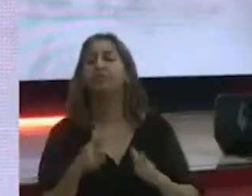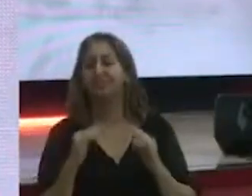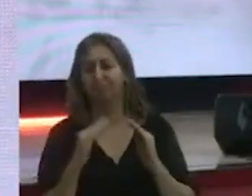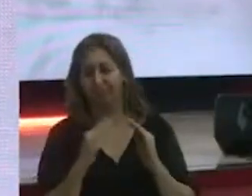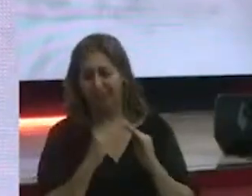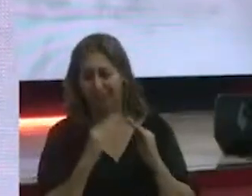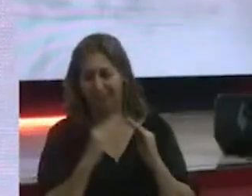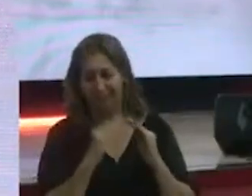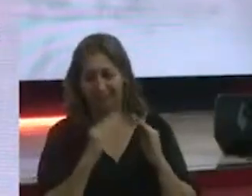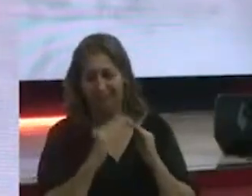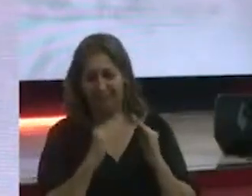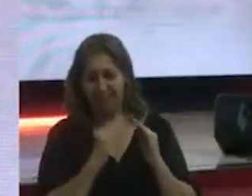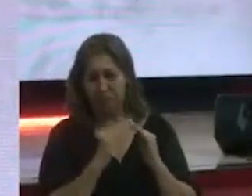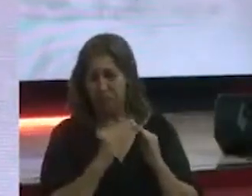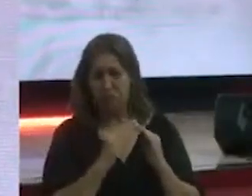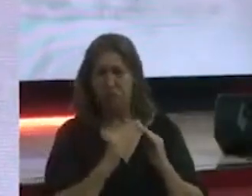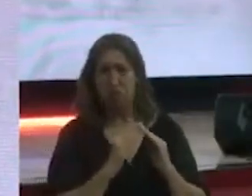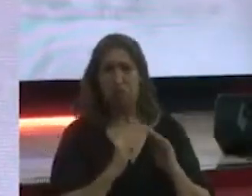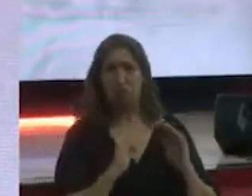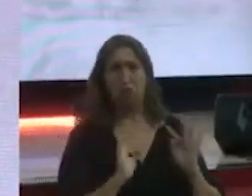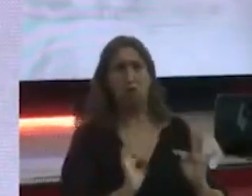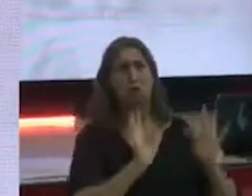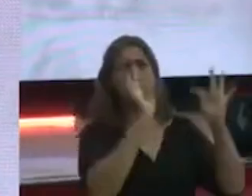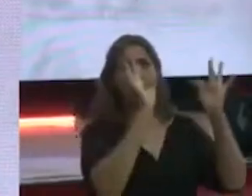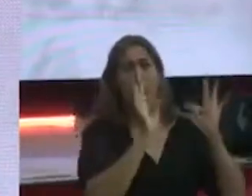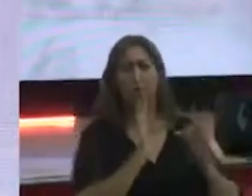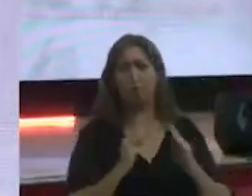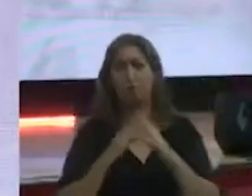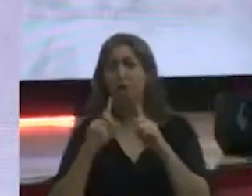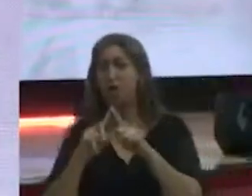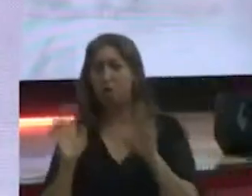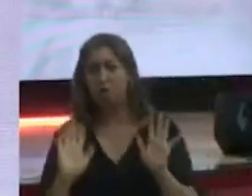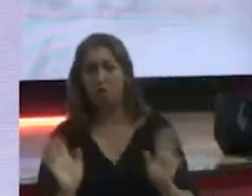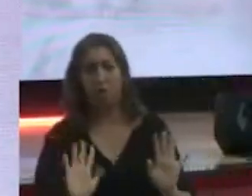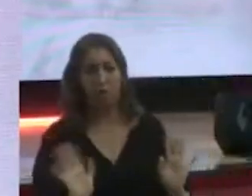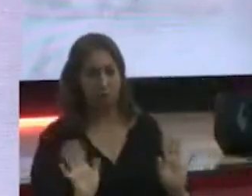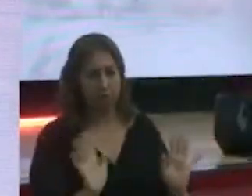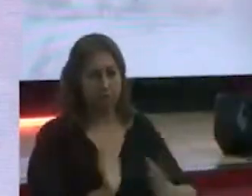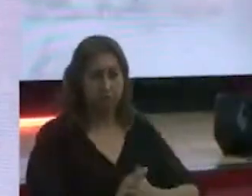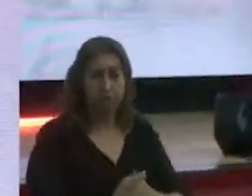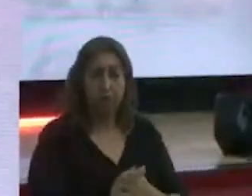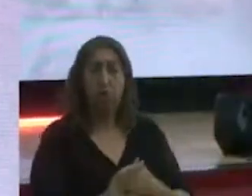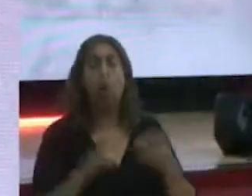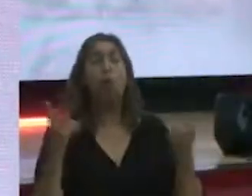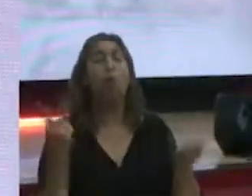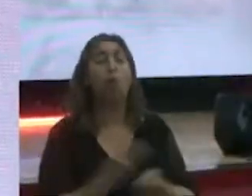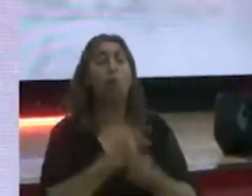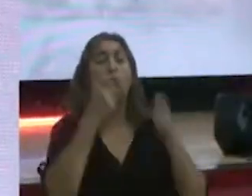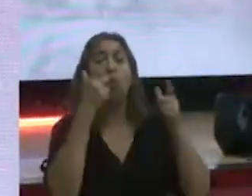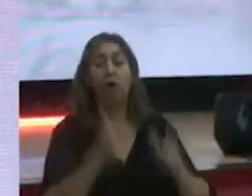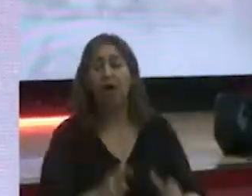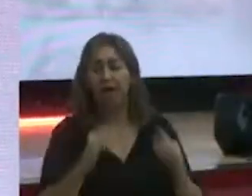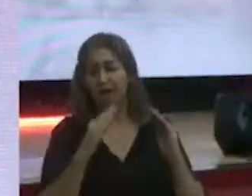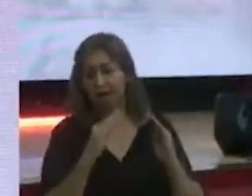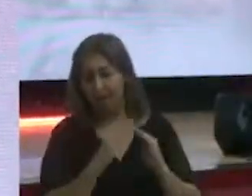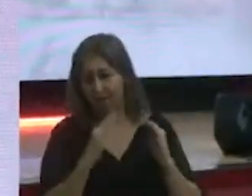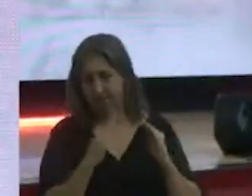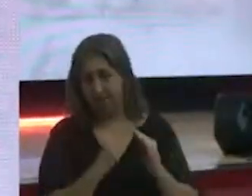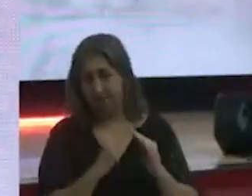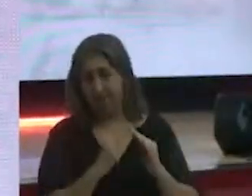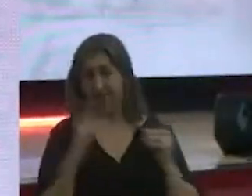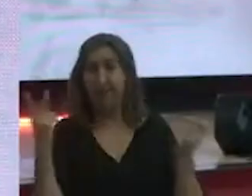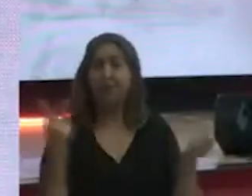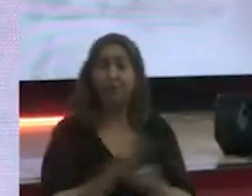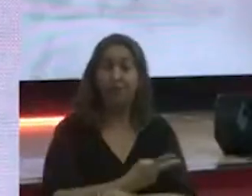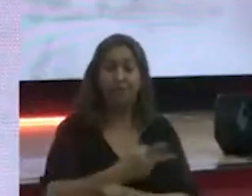casa não foi num templo Foi numa casa O Cenáculo local do